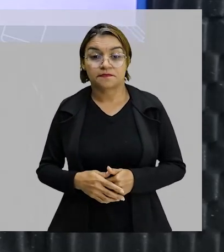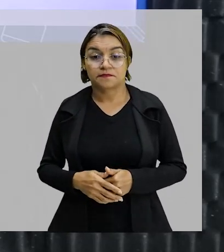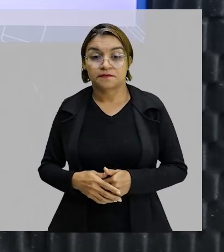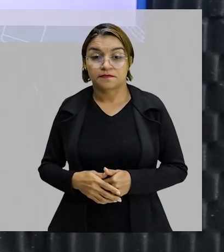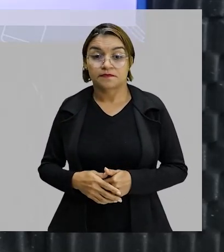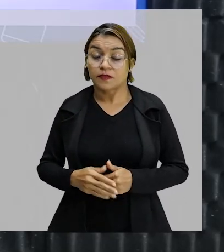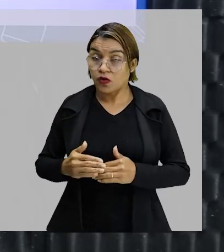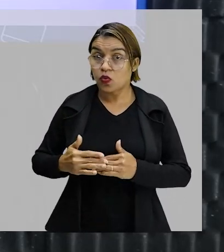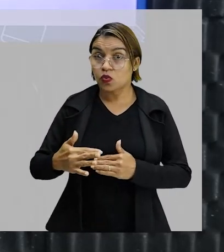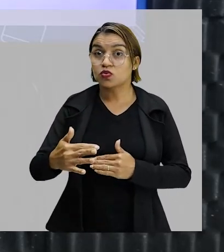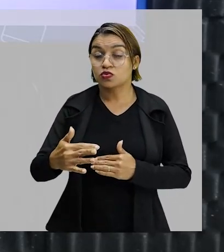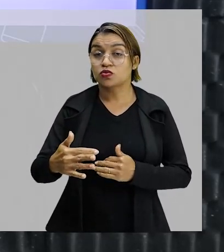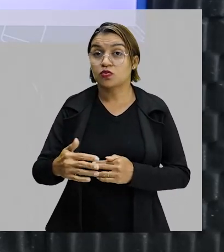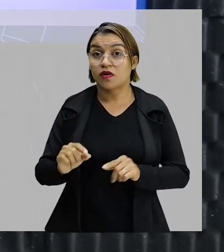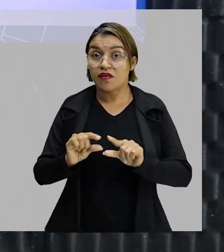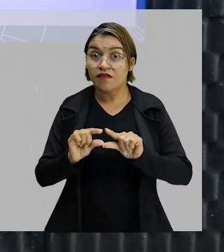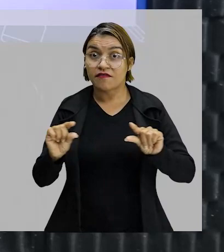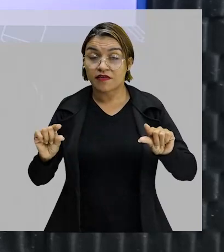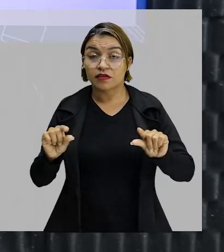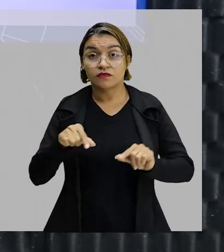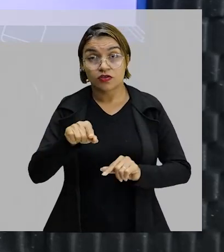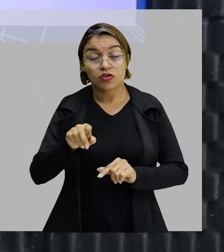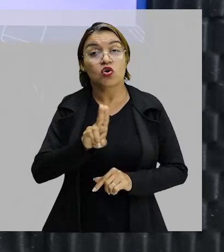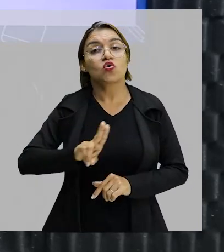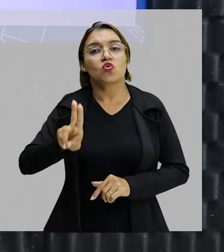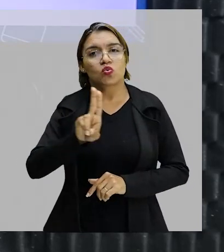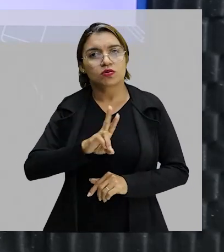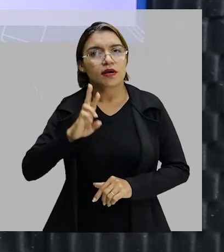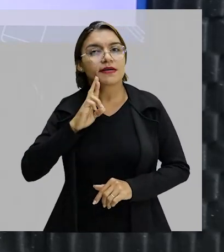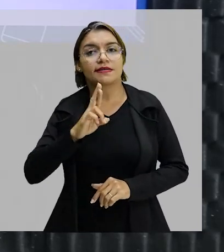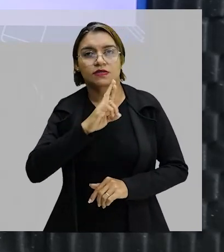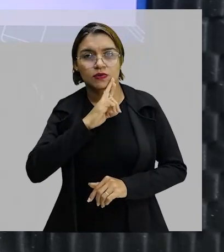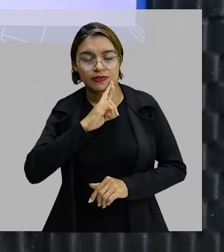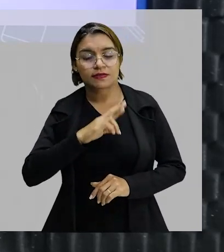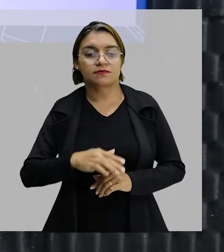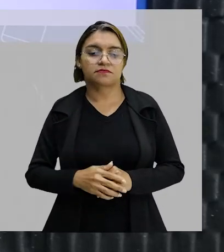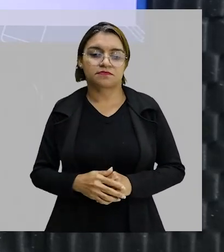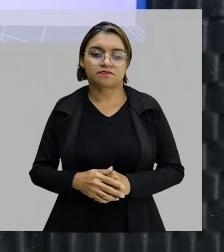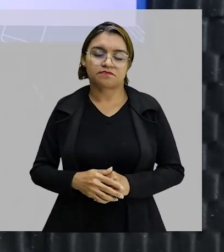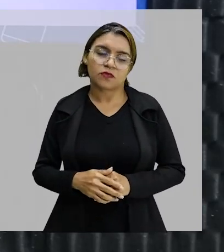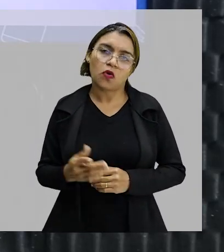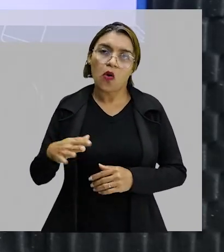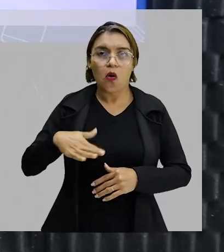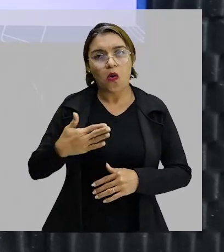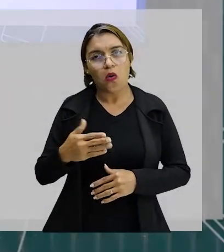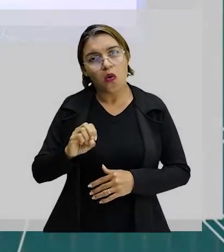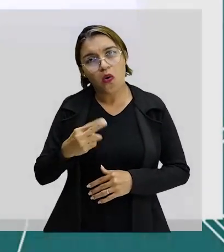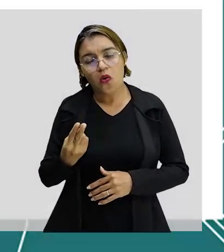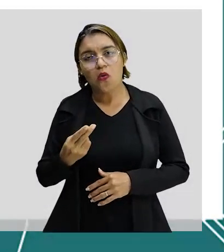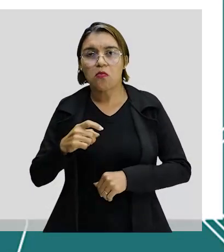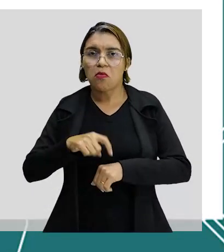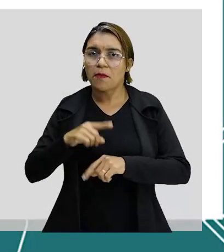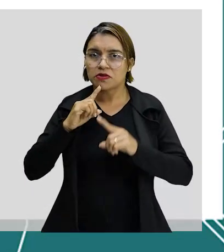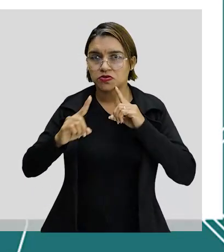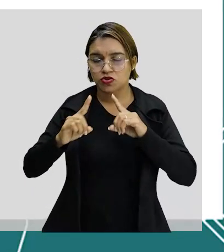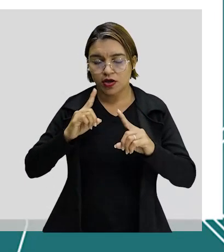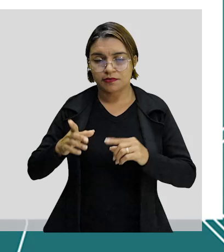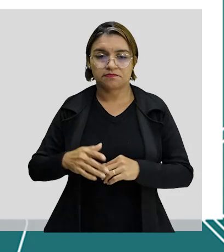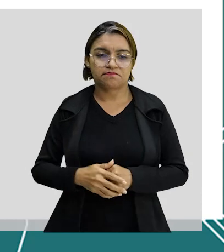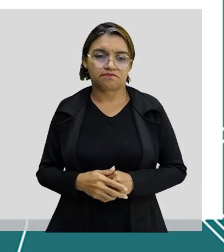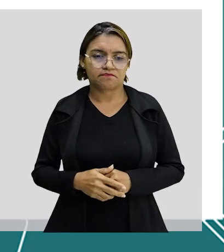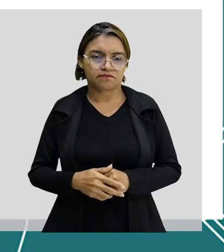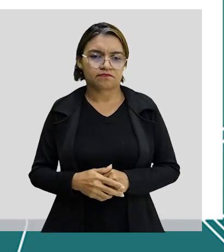Ainda dando continuidade a essas frases que vocês podem utilizar em restaurantes, tá? Ou situações de diálogos diversos. E para